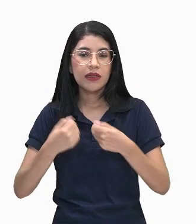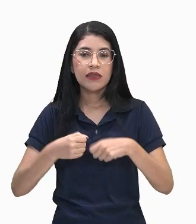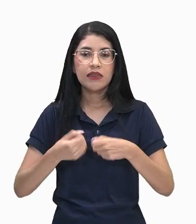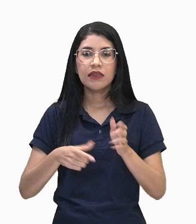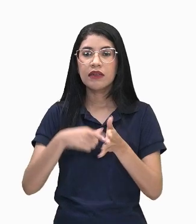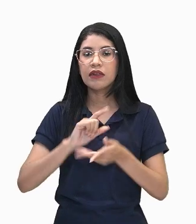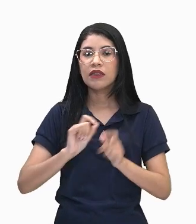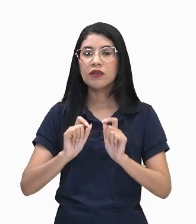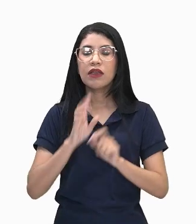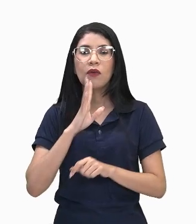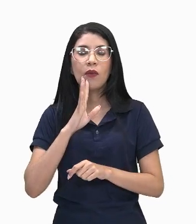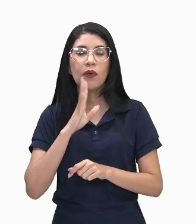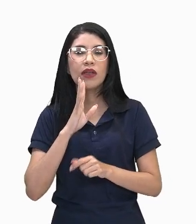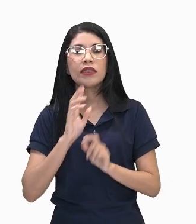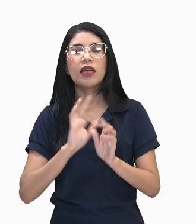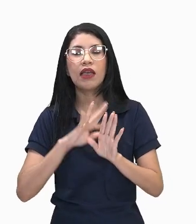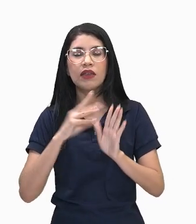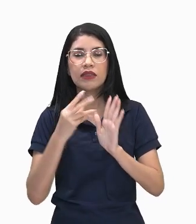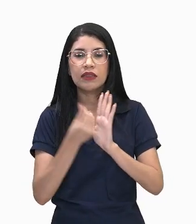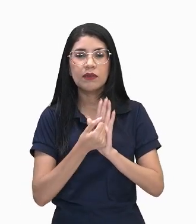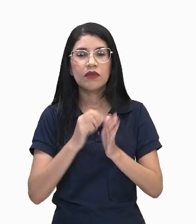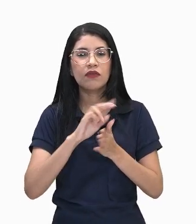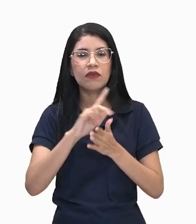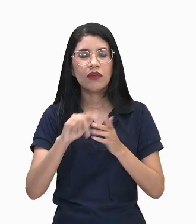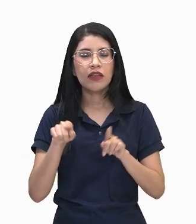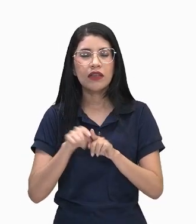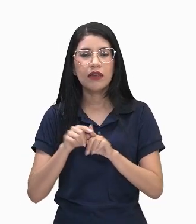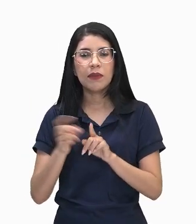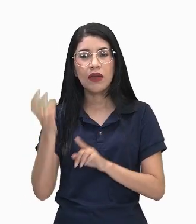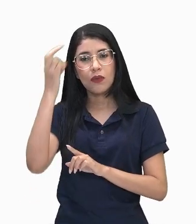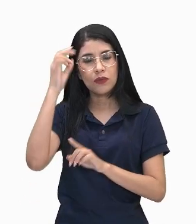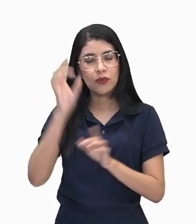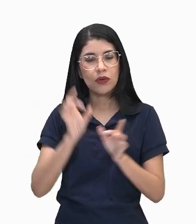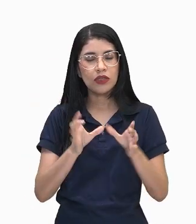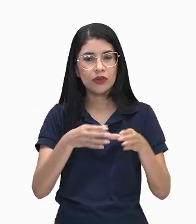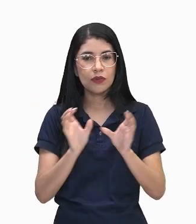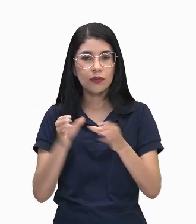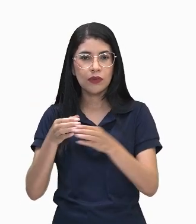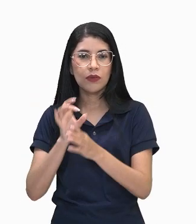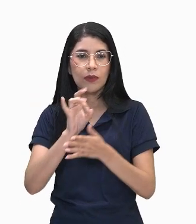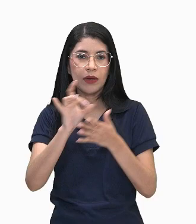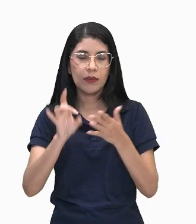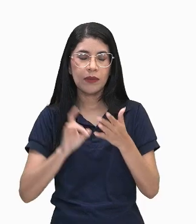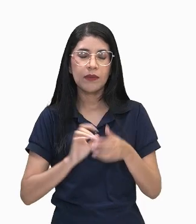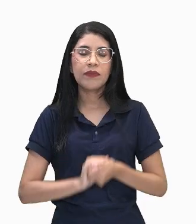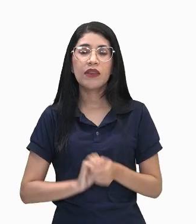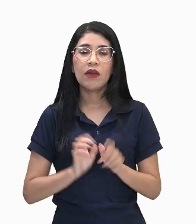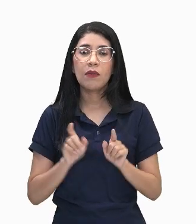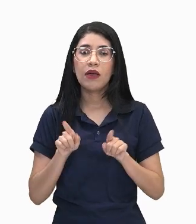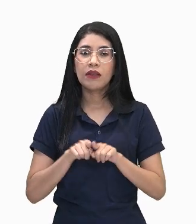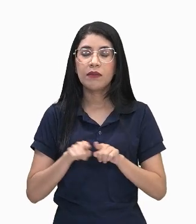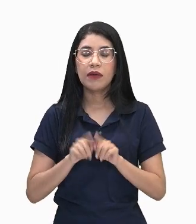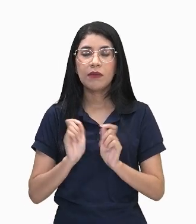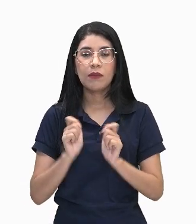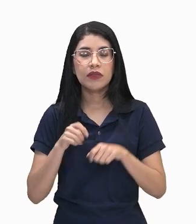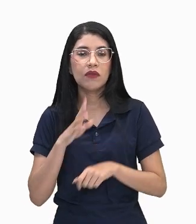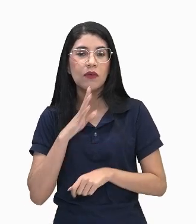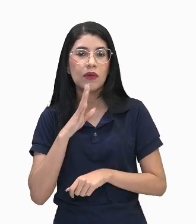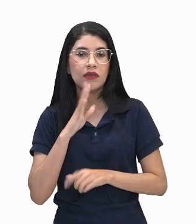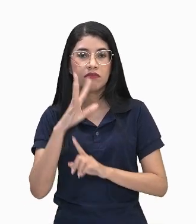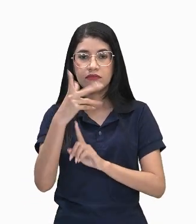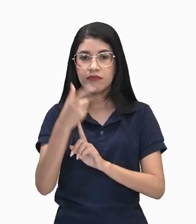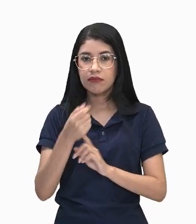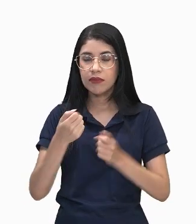conhecer os códigos e as convenções culturais de cada grupo. Então, para você conhecer um pouco de arte, você tem